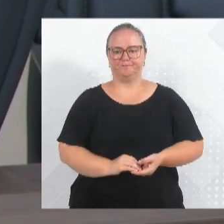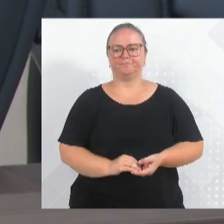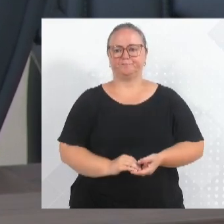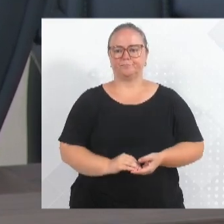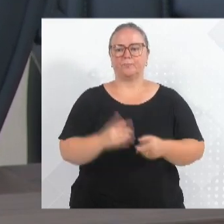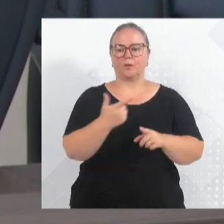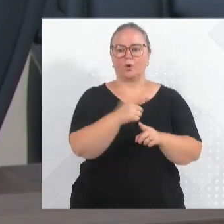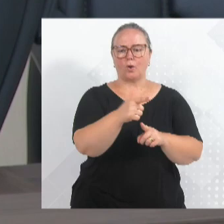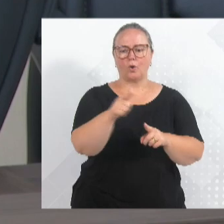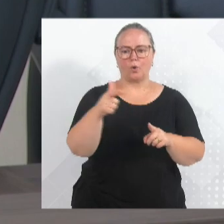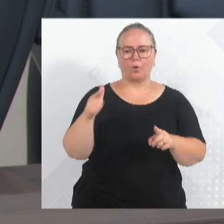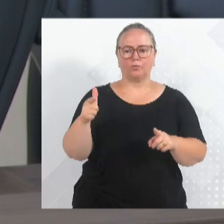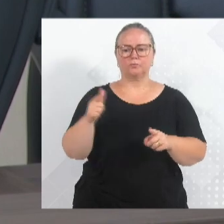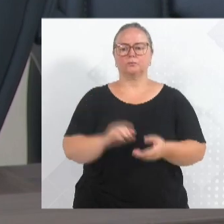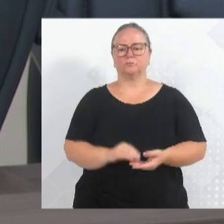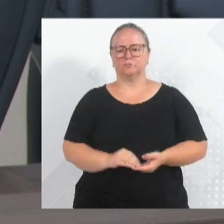paga